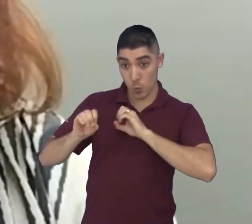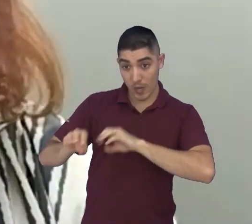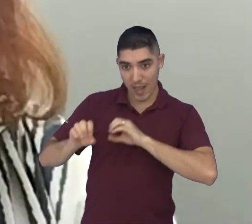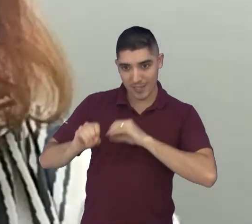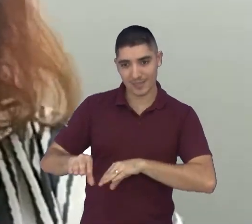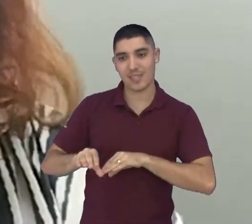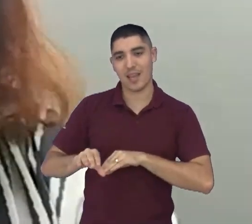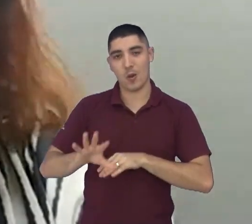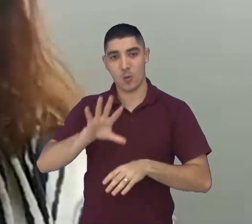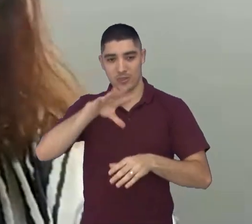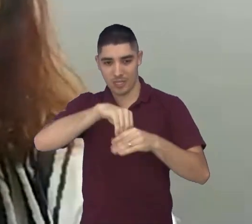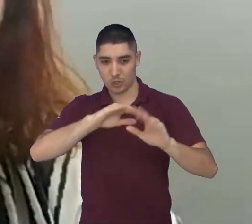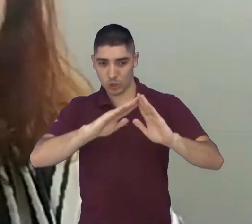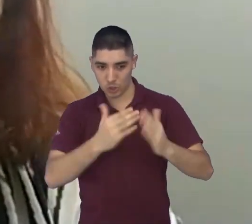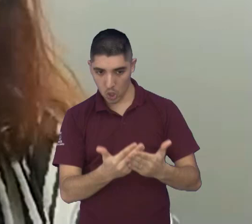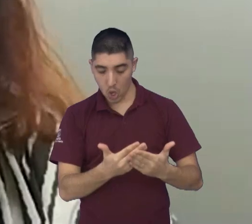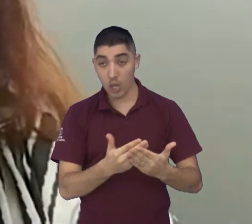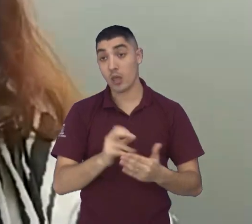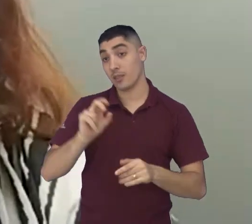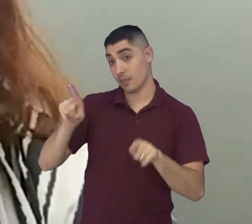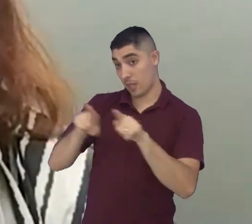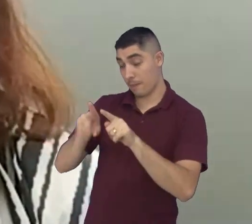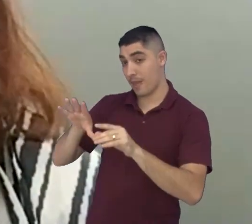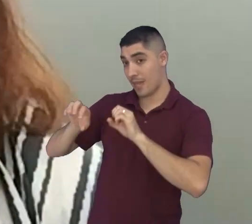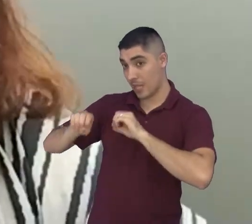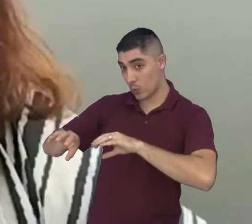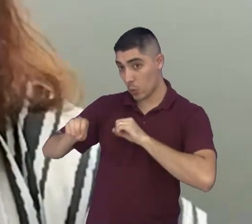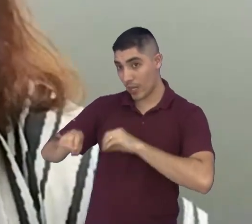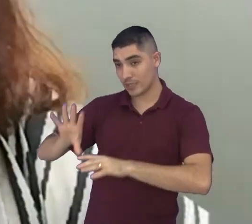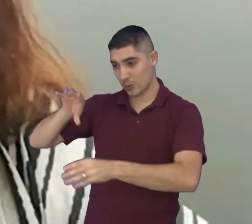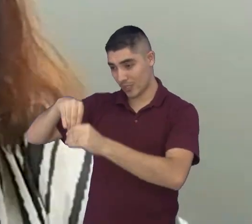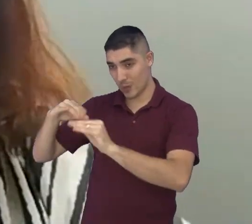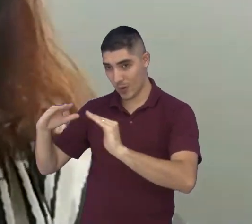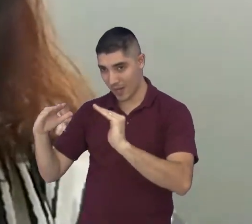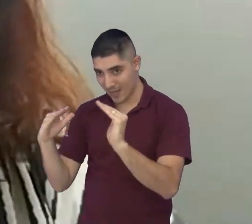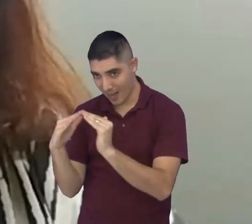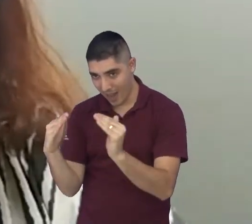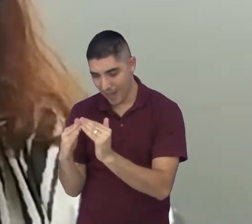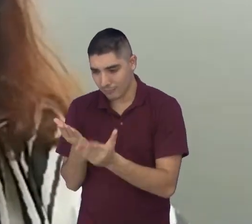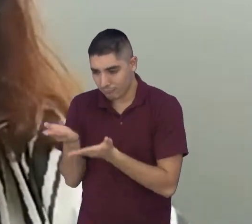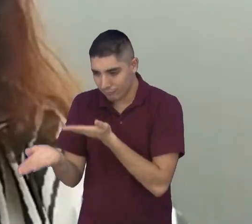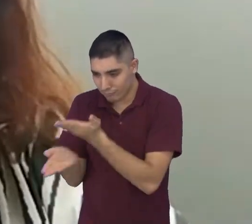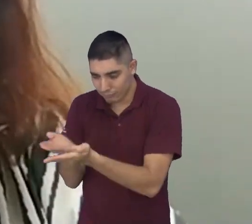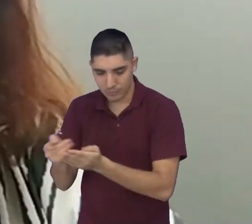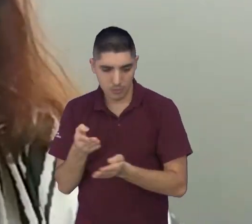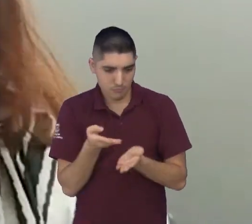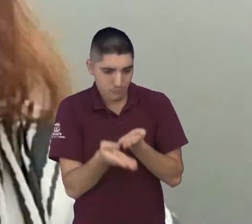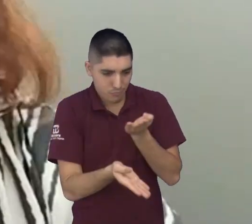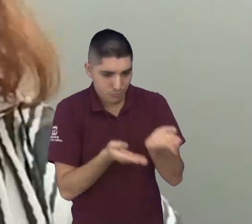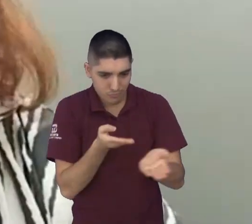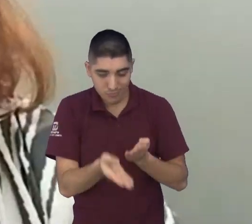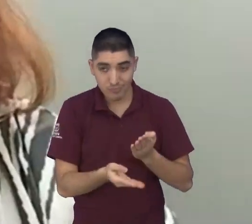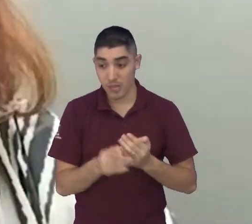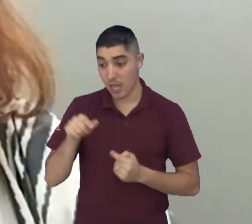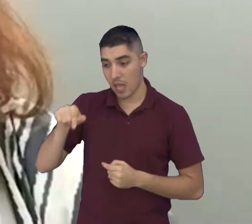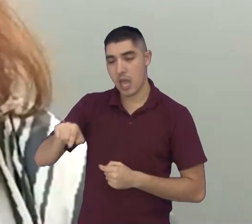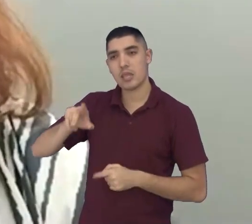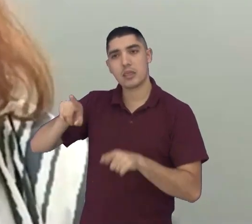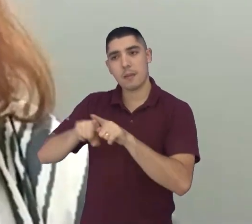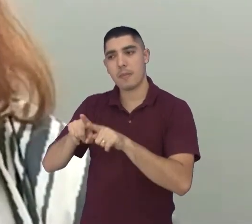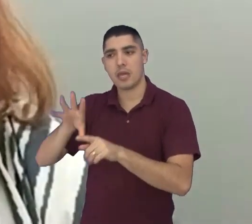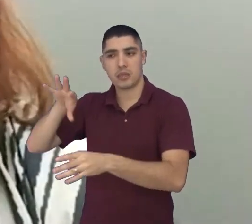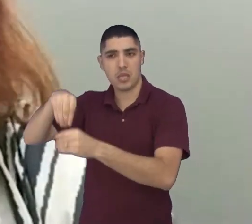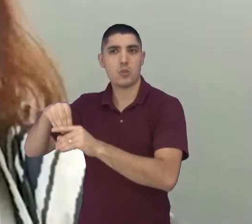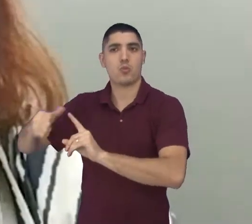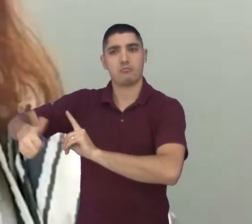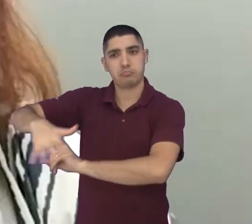não formal, hoje muito reconhecida como as ações de educação ambiental, são